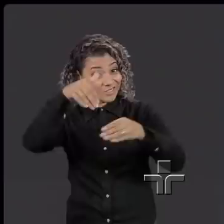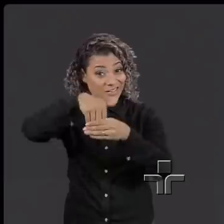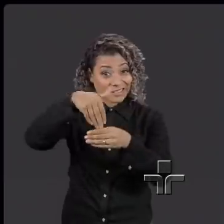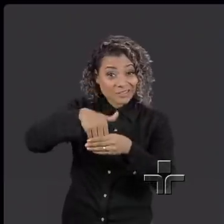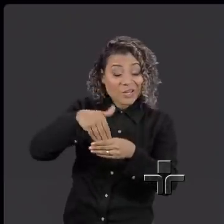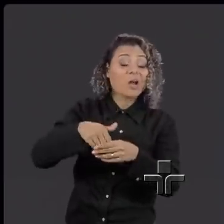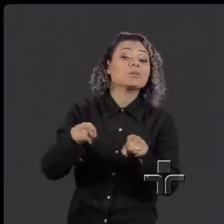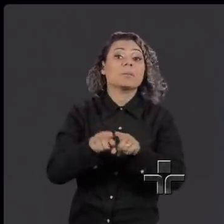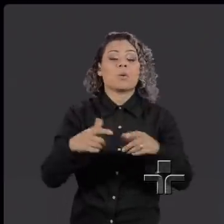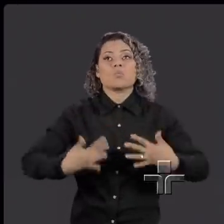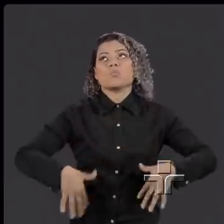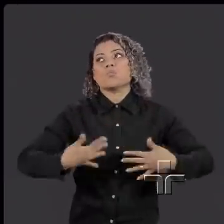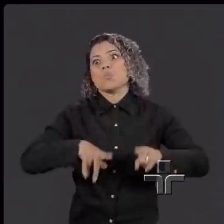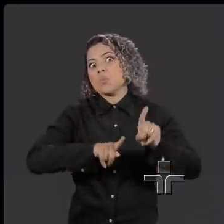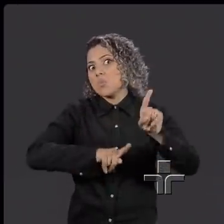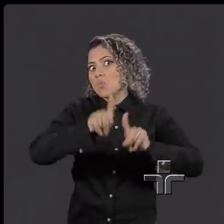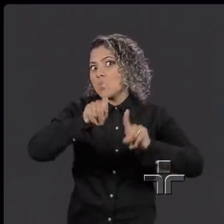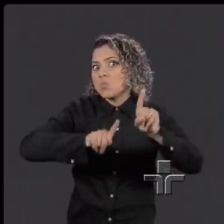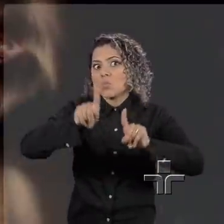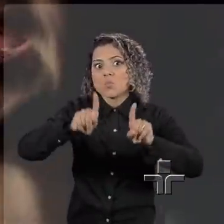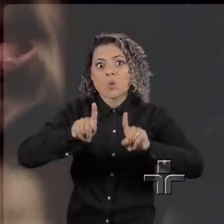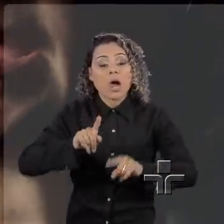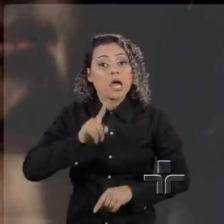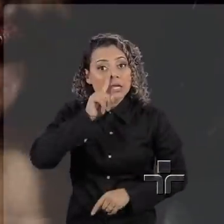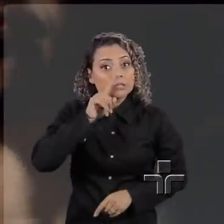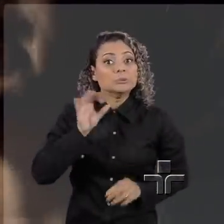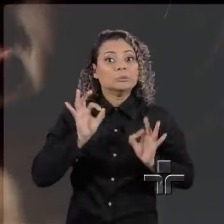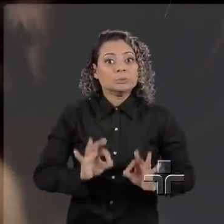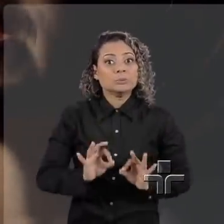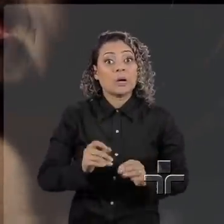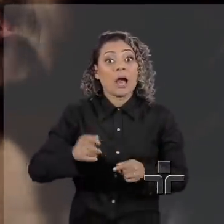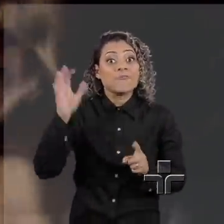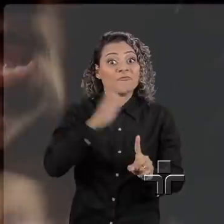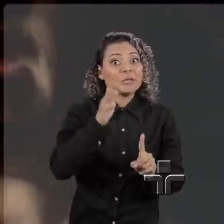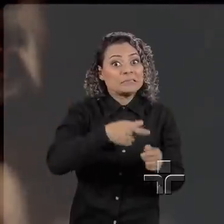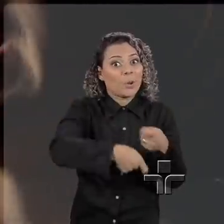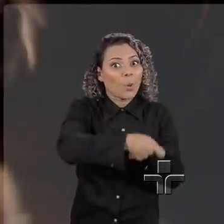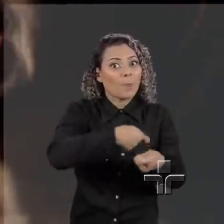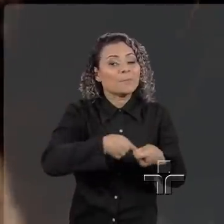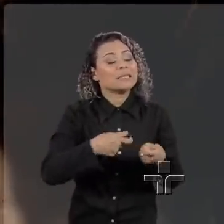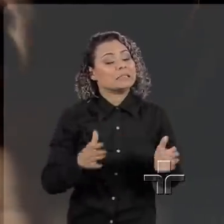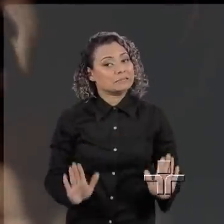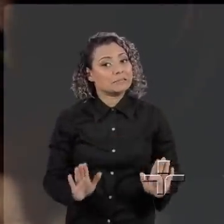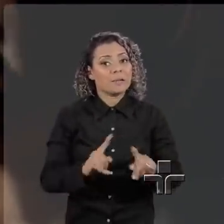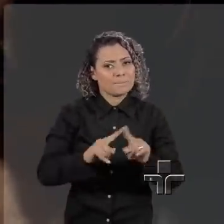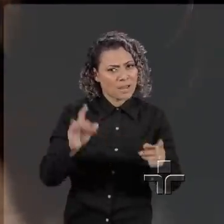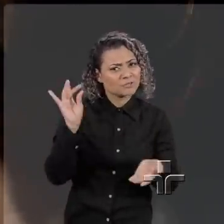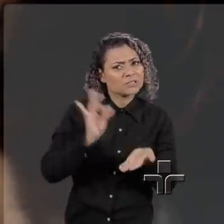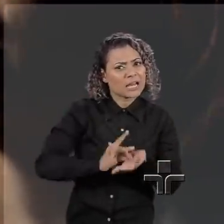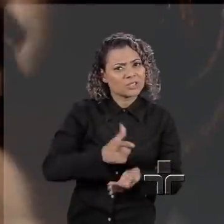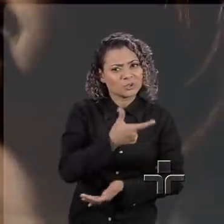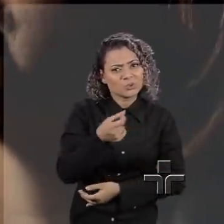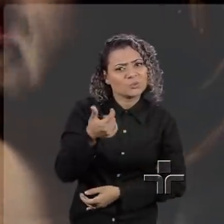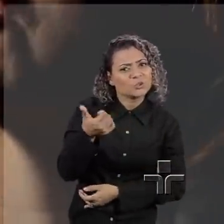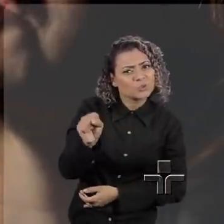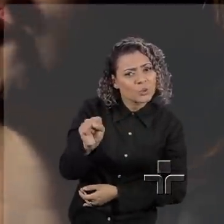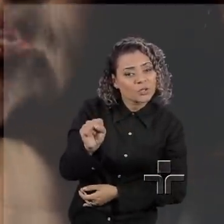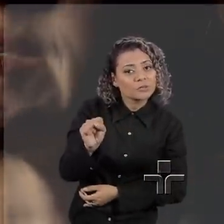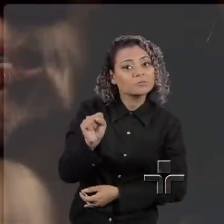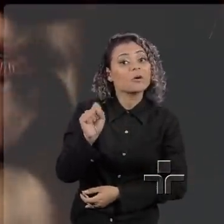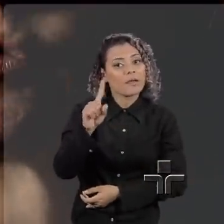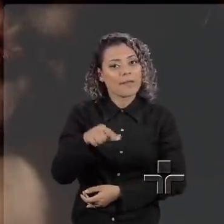mais acirrada, com muito mais riscos aí à economia do que se esperava. Mas, de qualquer forma, 2018 foi um